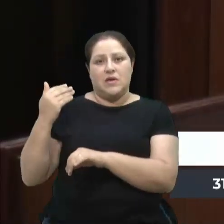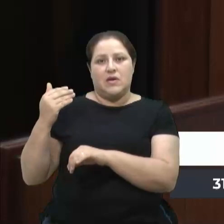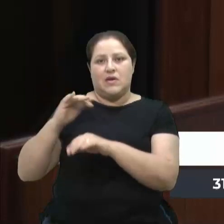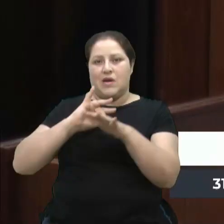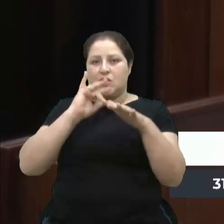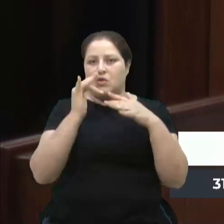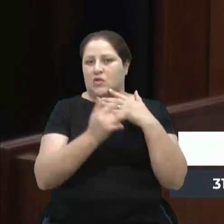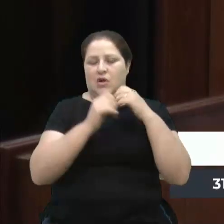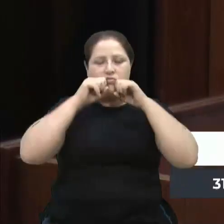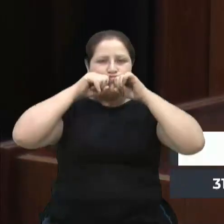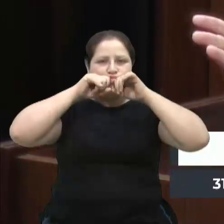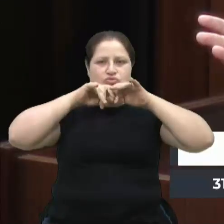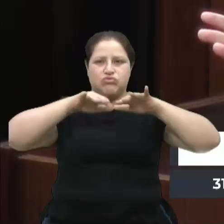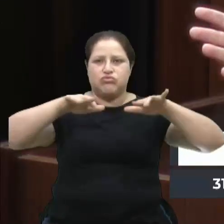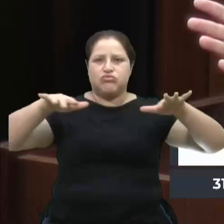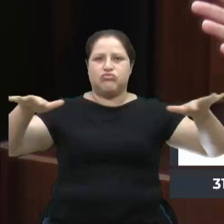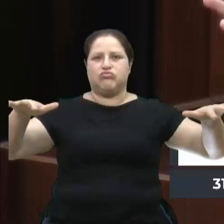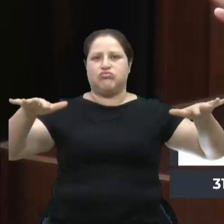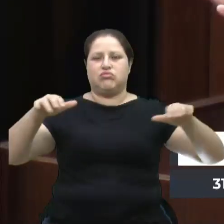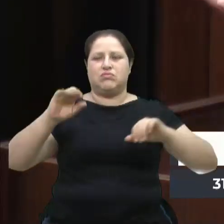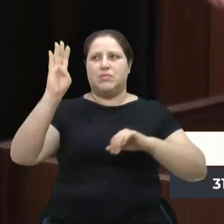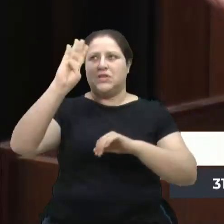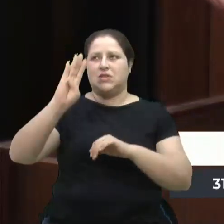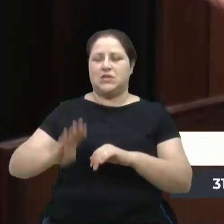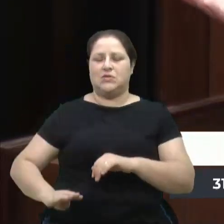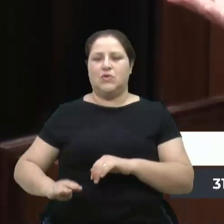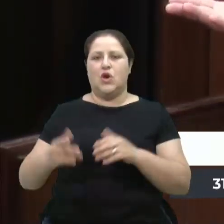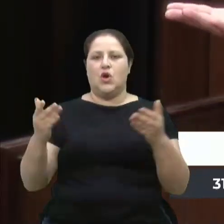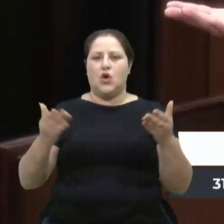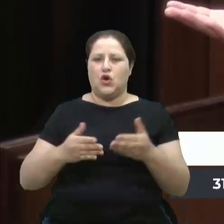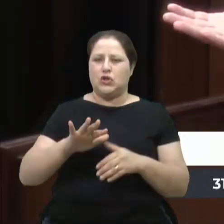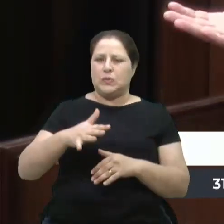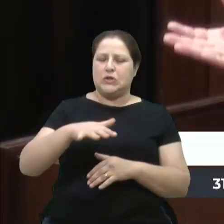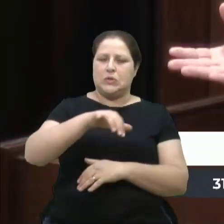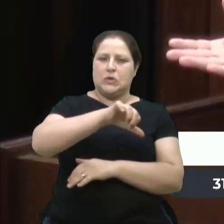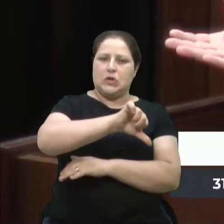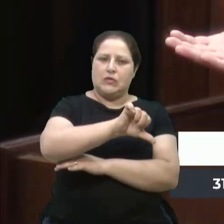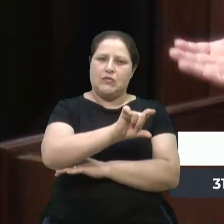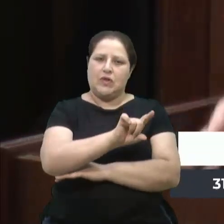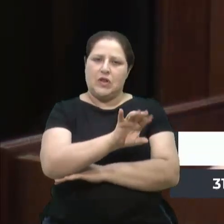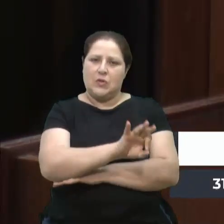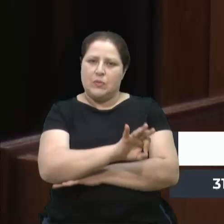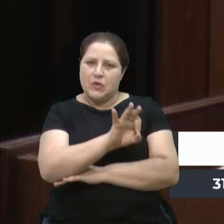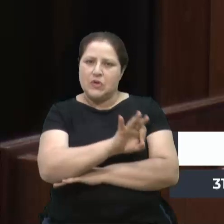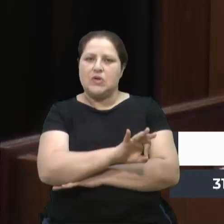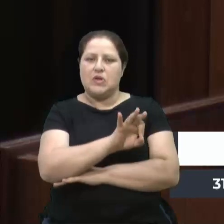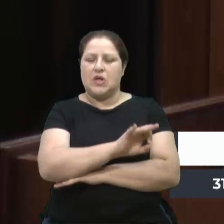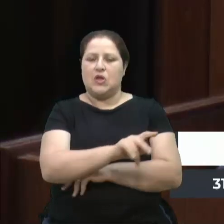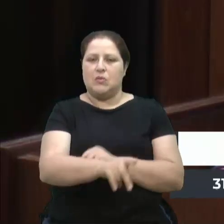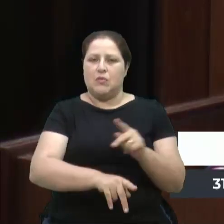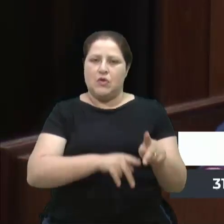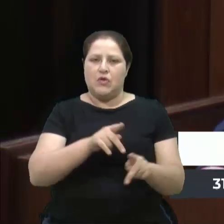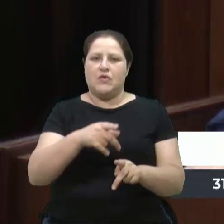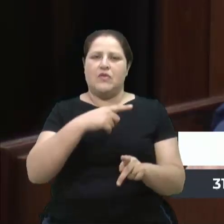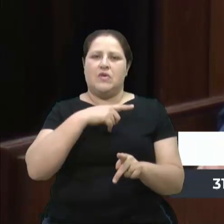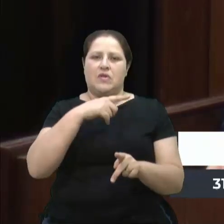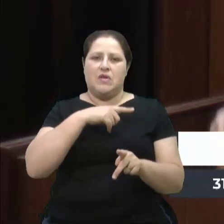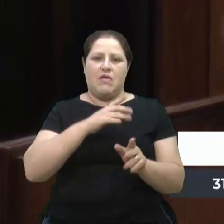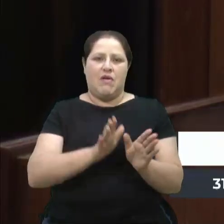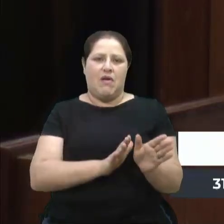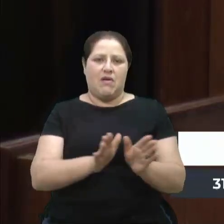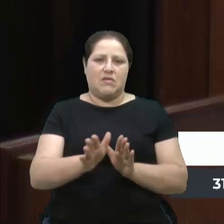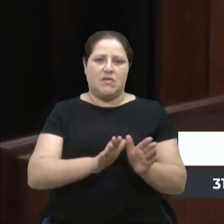das manifestações. Hoje nós temos cerca de 91% da população, segundo dados do IBGE, com acesso, né,